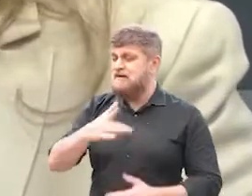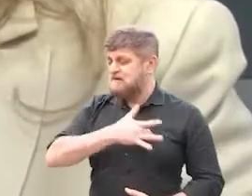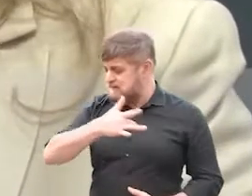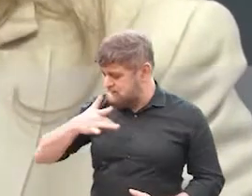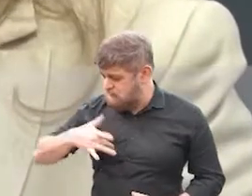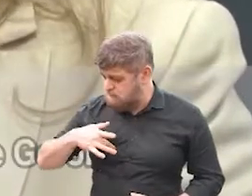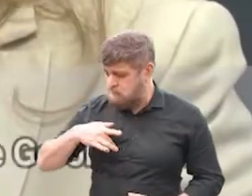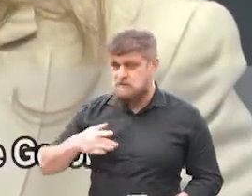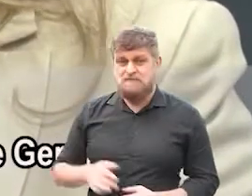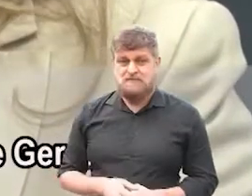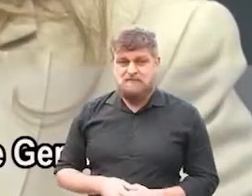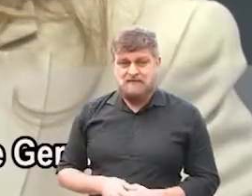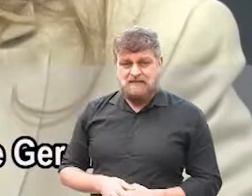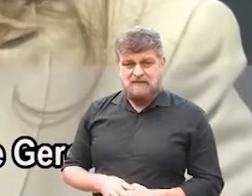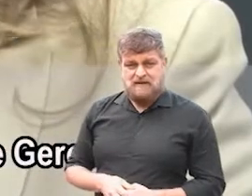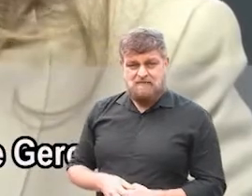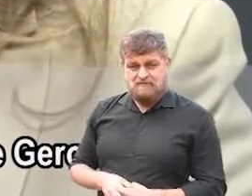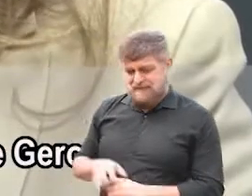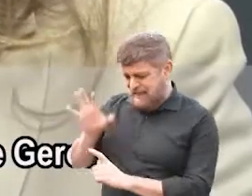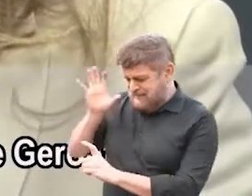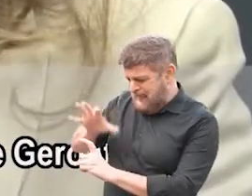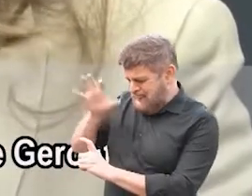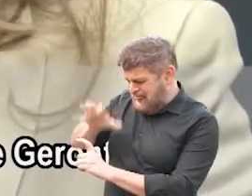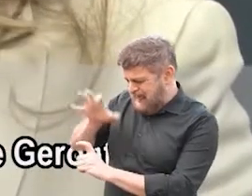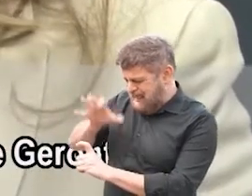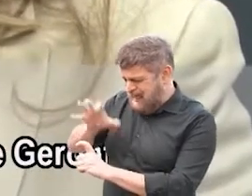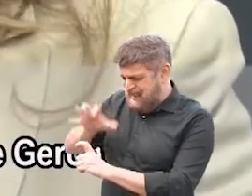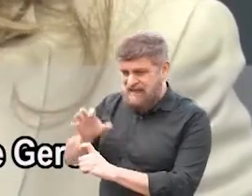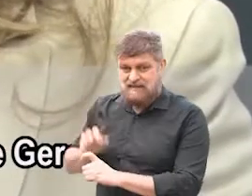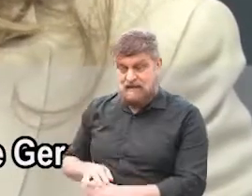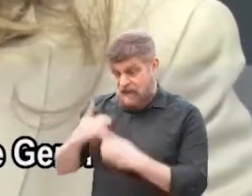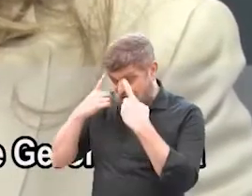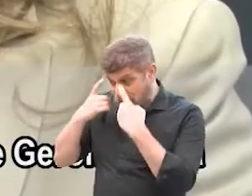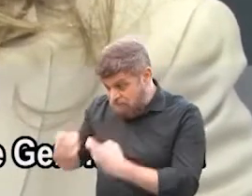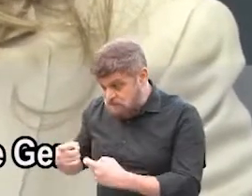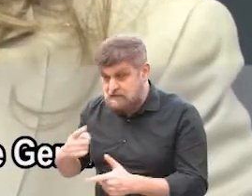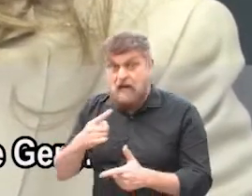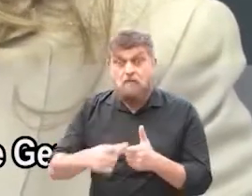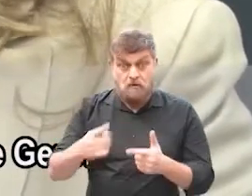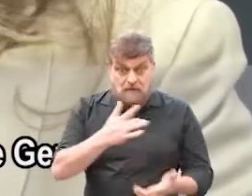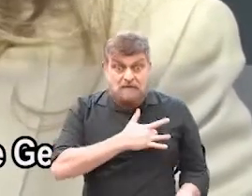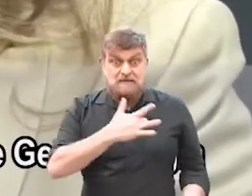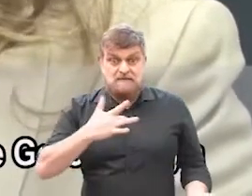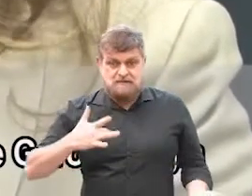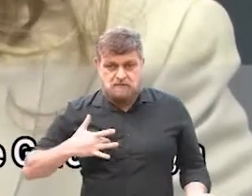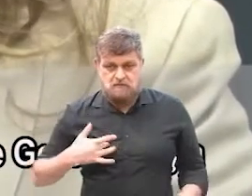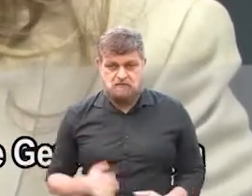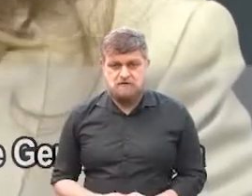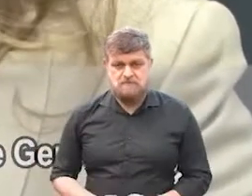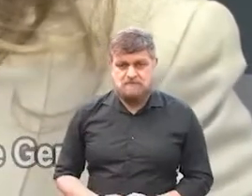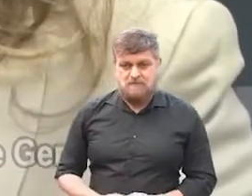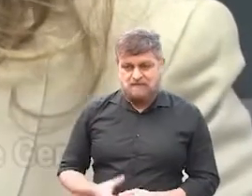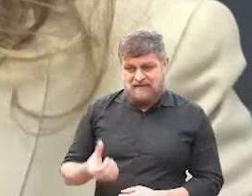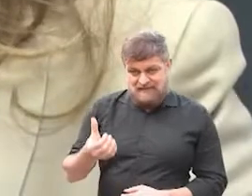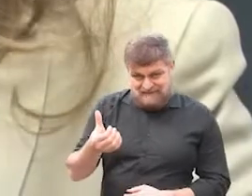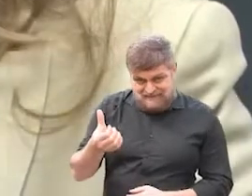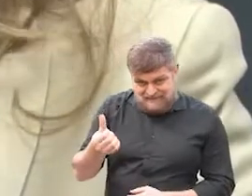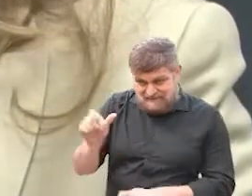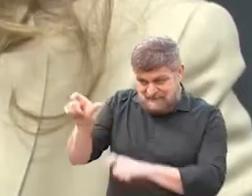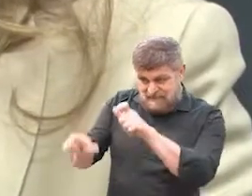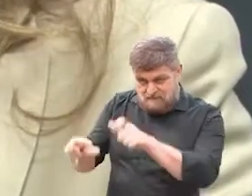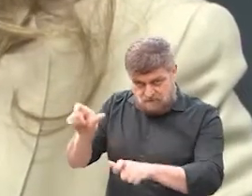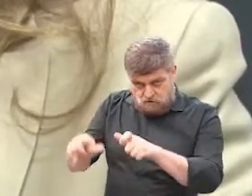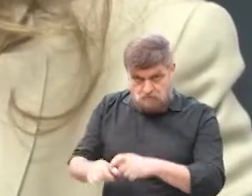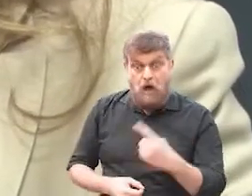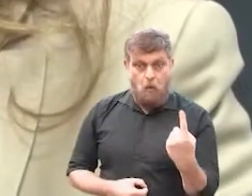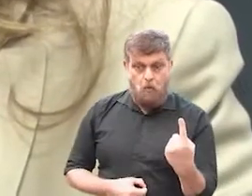o abuso contra o idoso, a violência, ela é um problema de saúde pública. Os dados mostram que 1 a cada 6 idosos foram vítimas